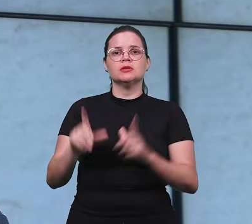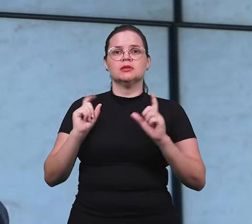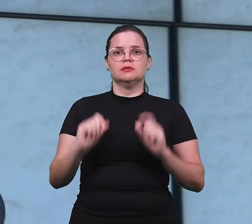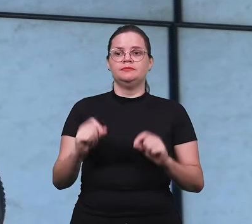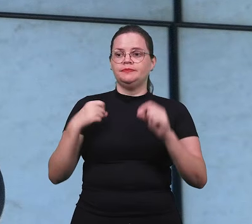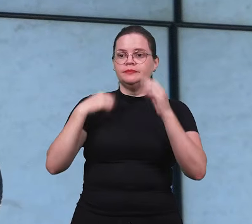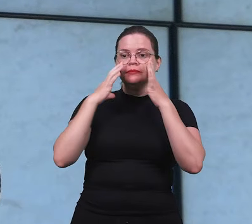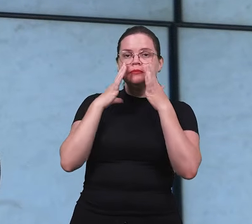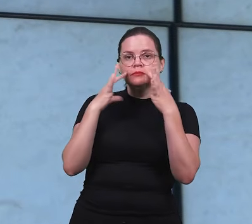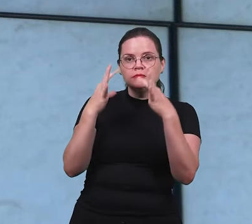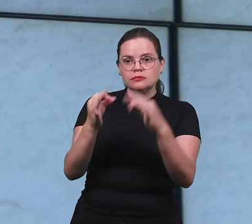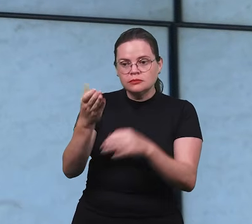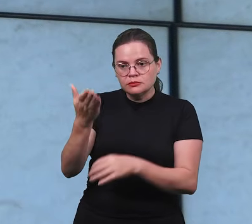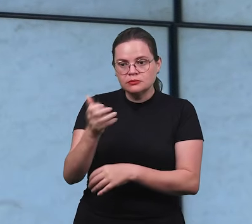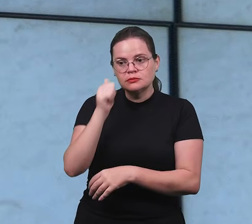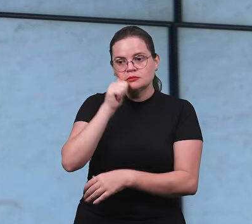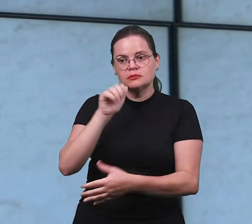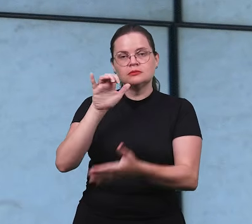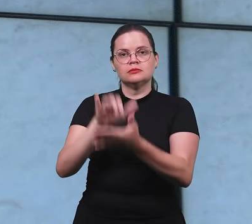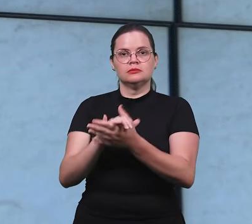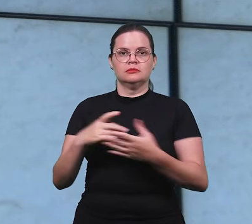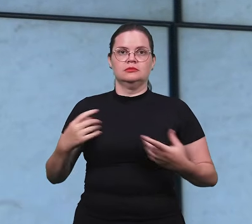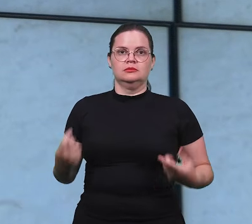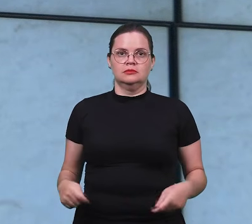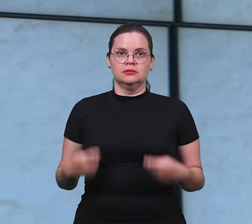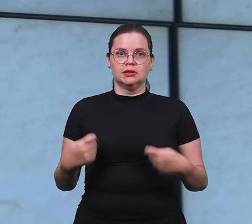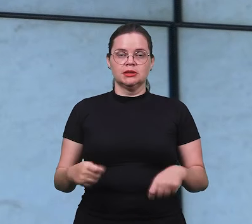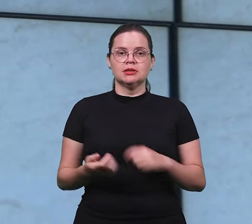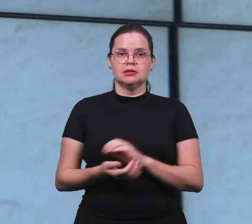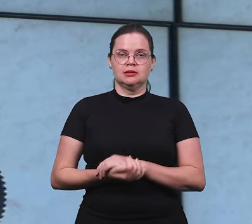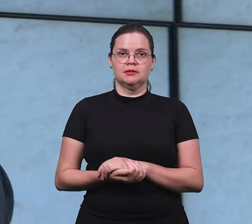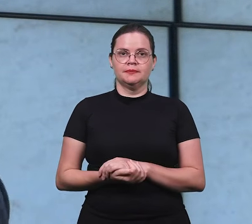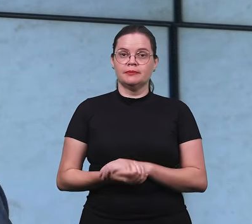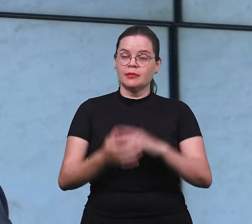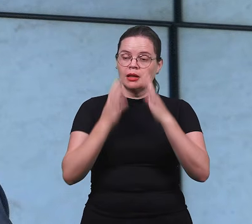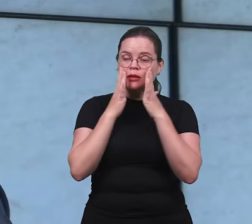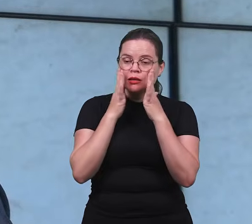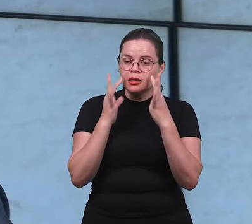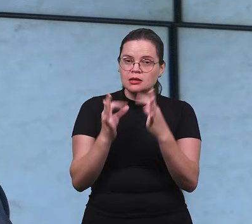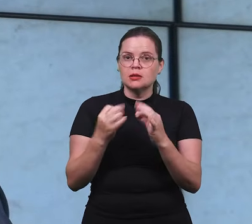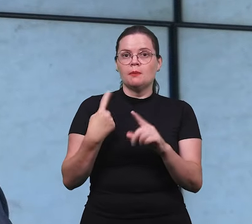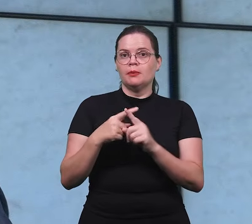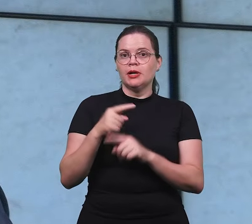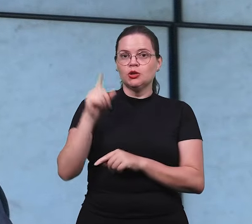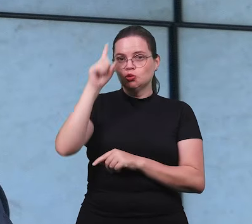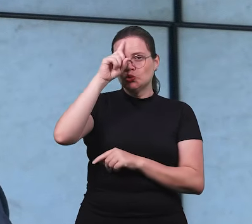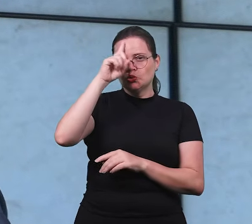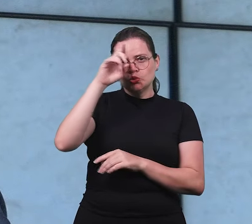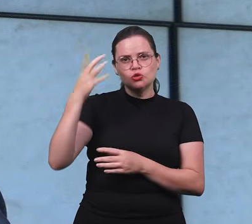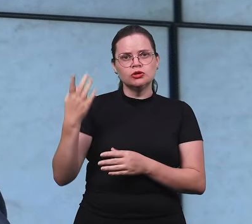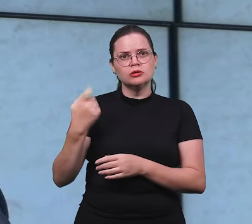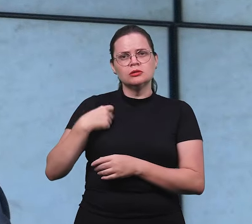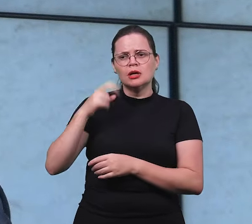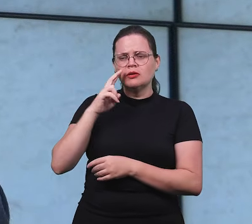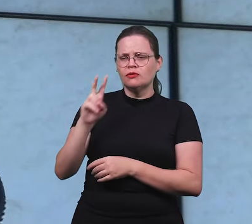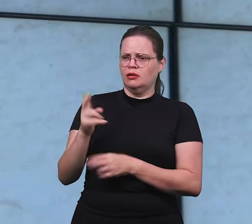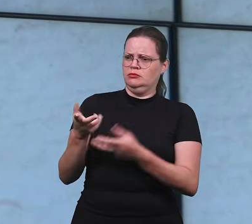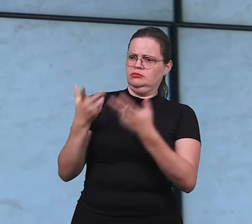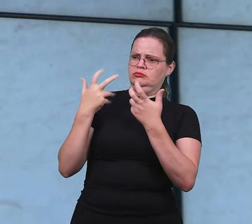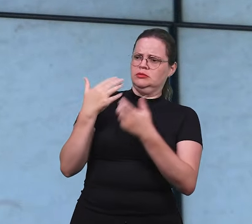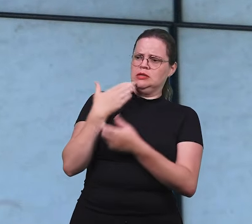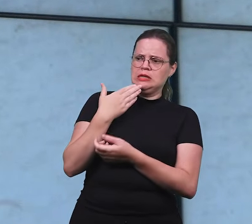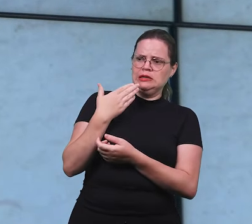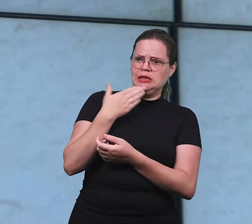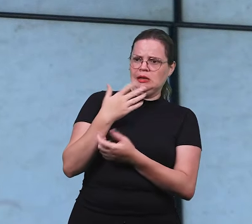é a atenção ser dada em maior à nossa esposa, é a atenção maior. Você está ali todo dia, você está vendo